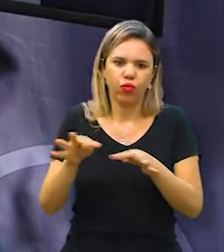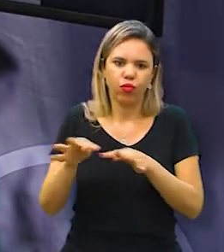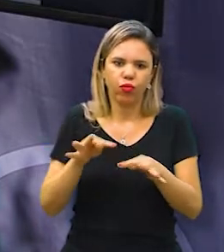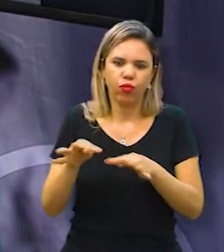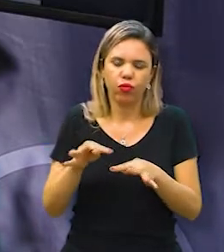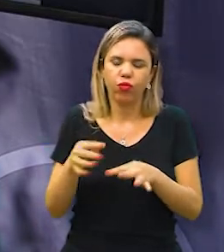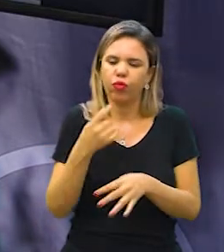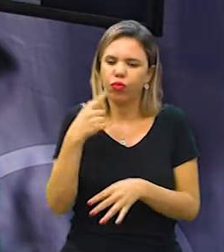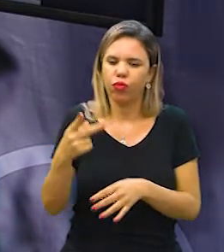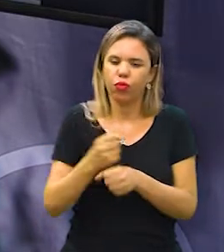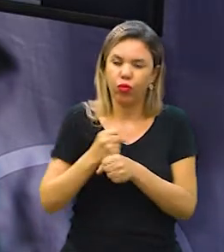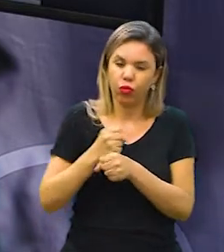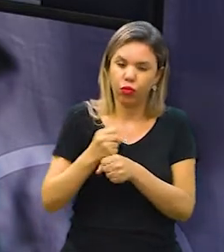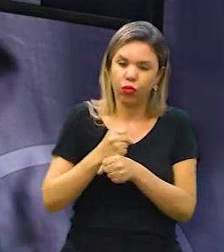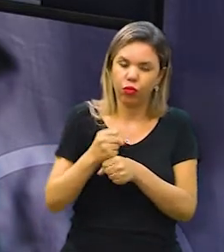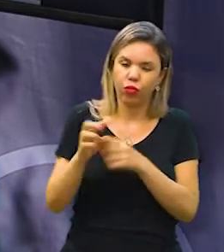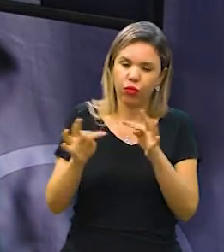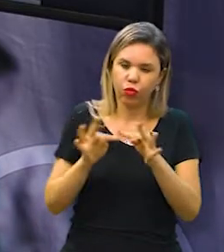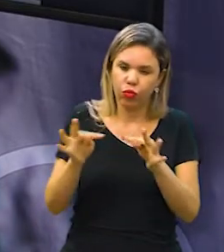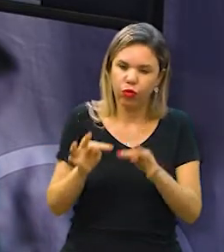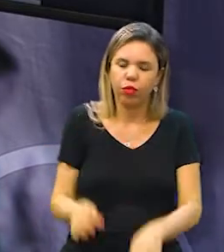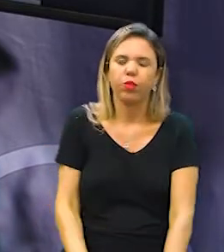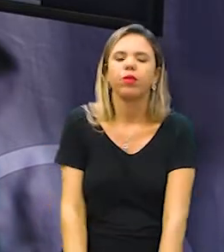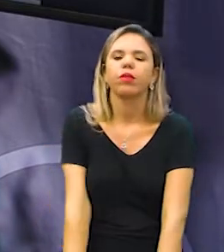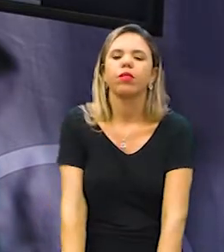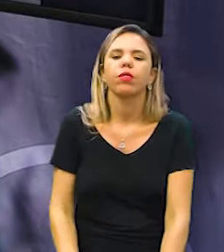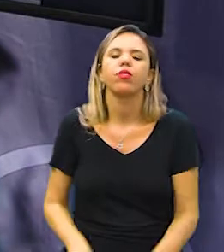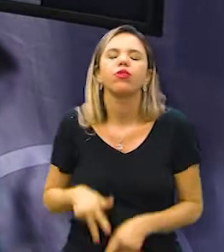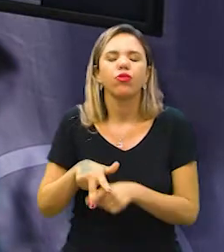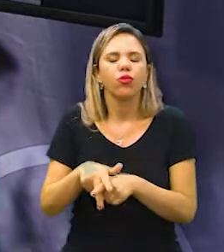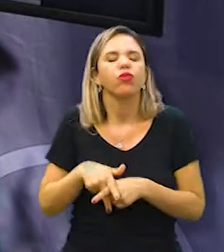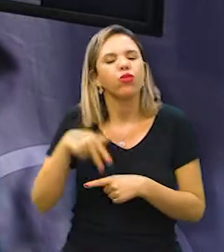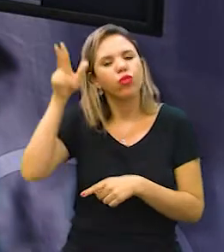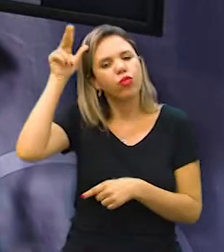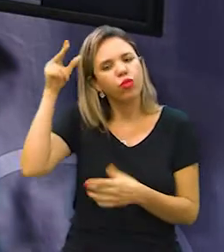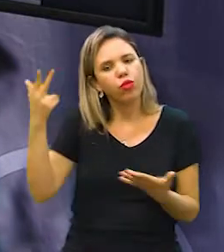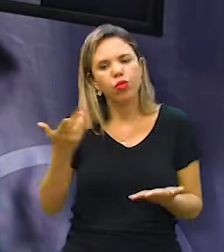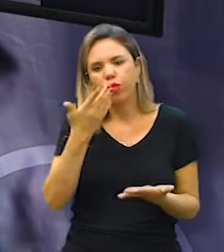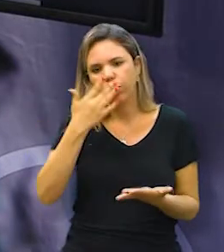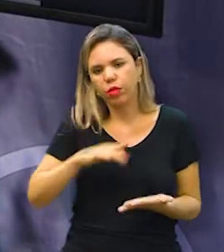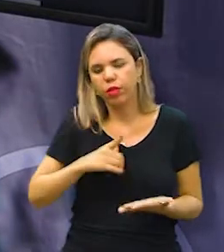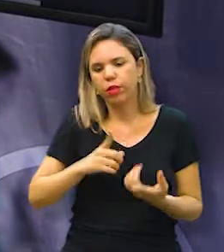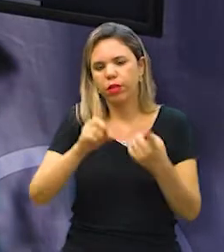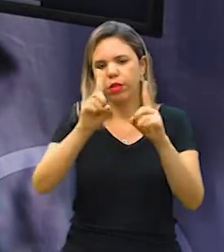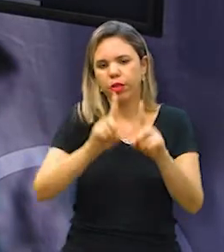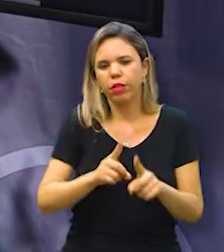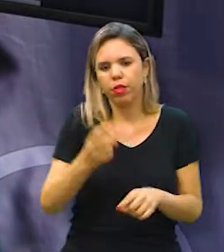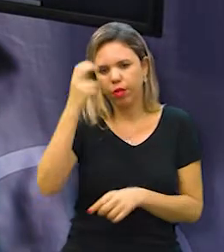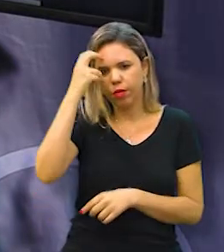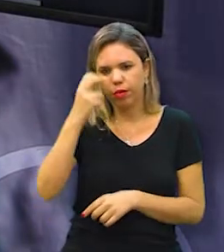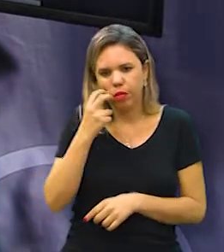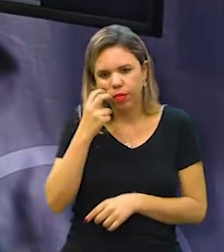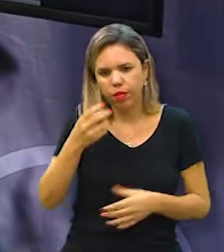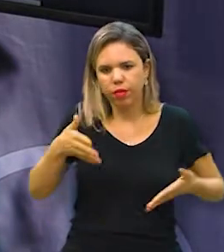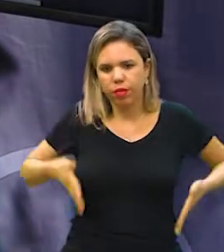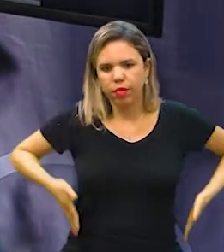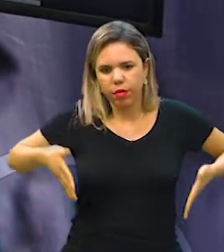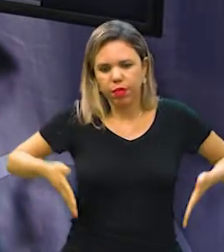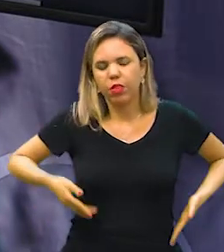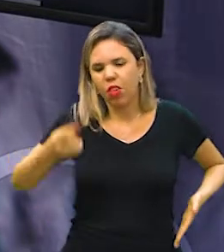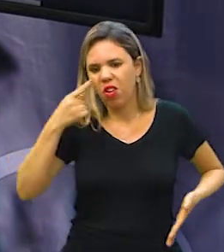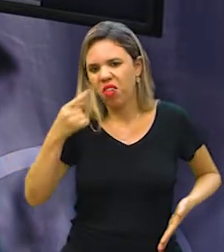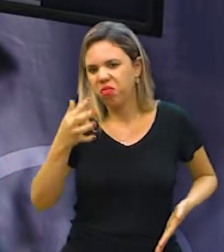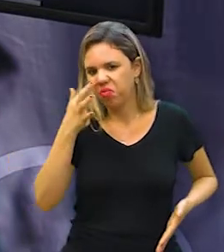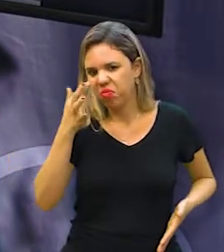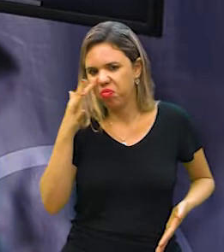de anos de terapia por meio de cavalos para crianças que têm deficiência intelectual e física. Olha que incrível,